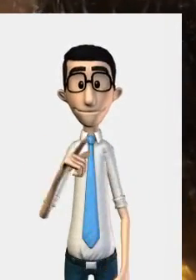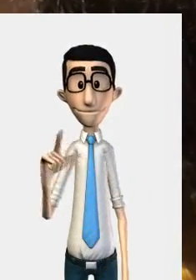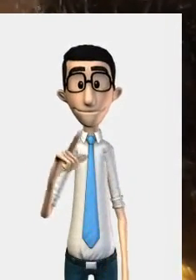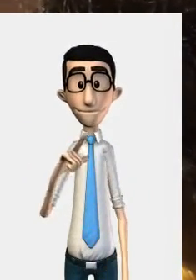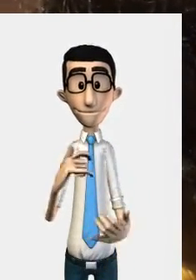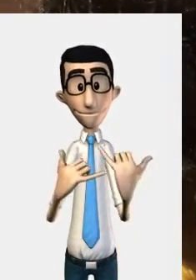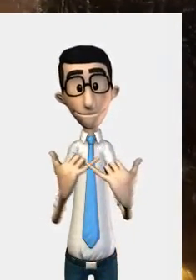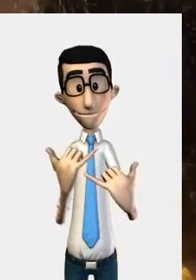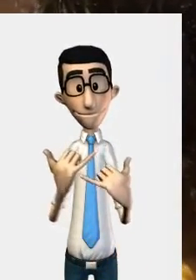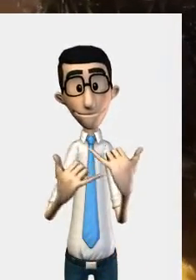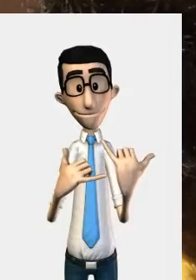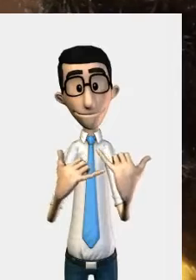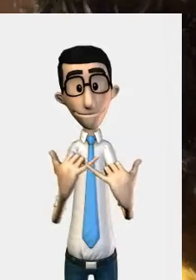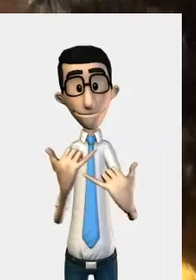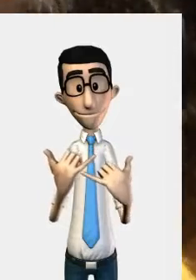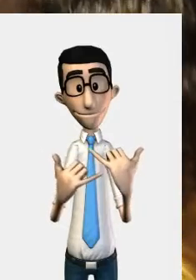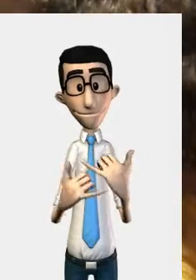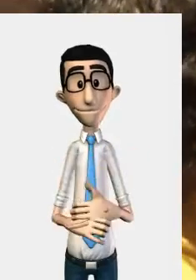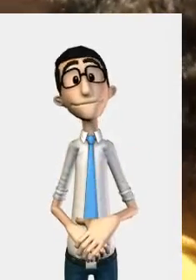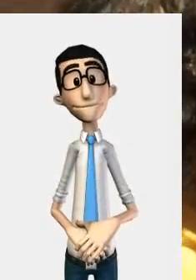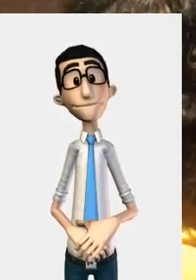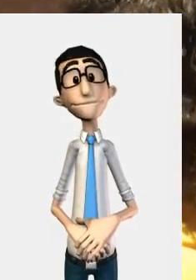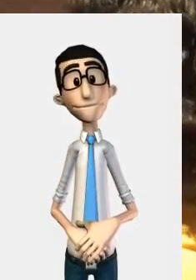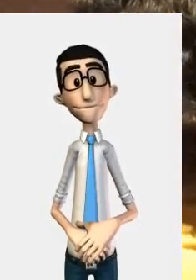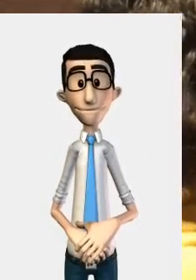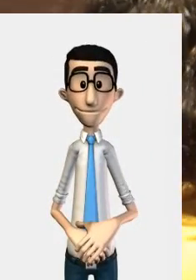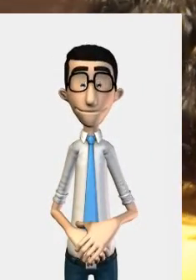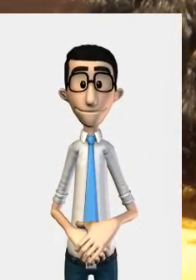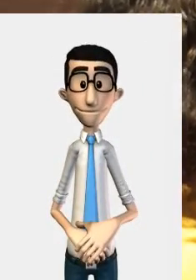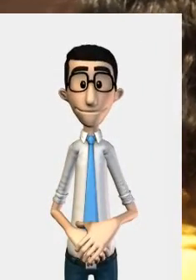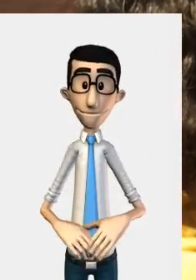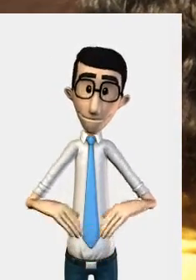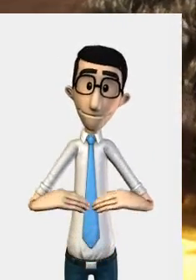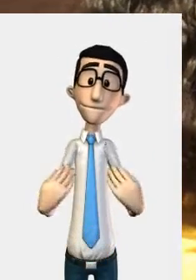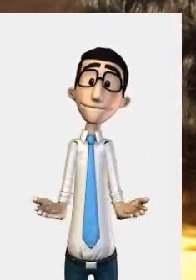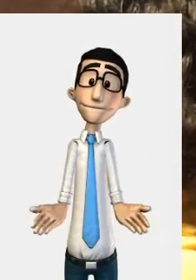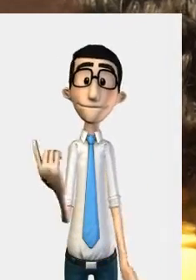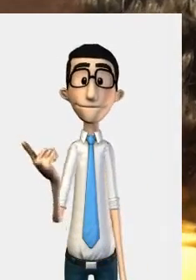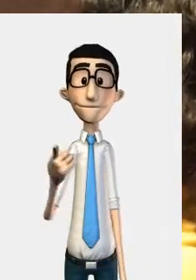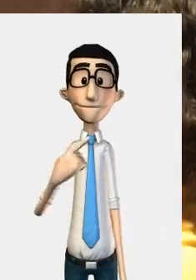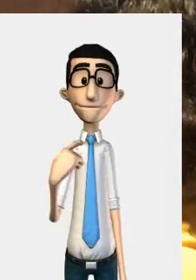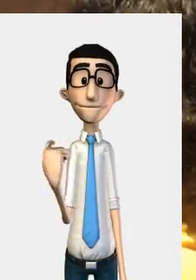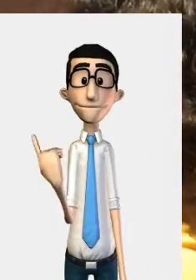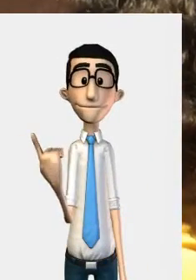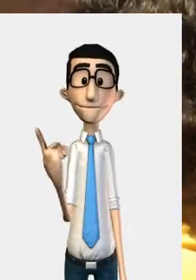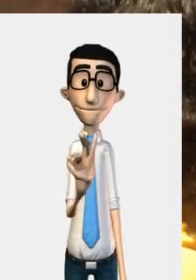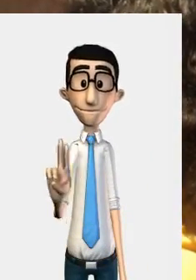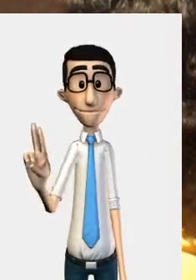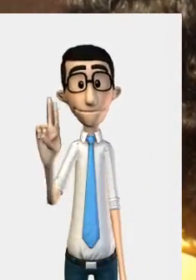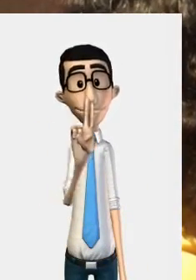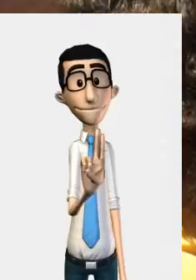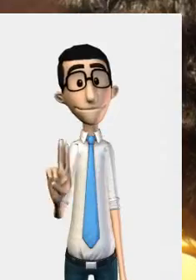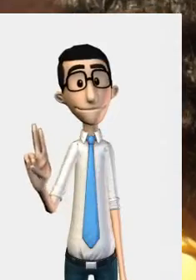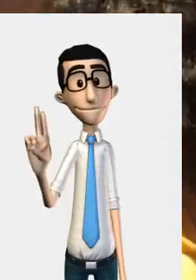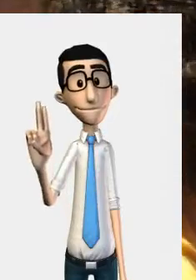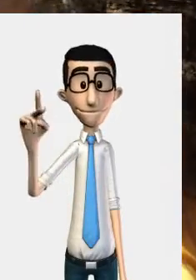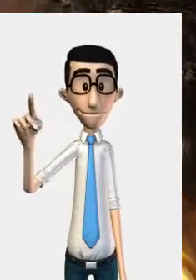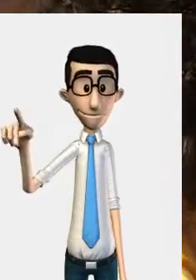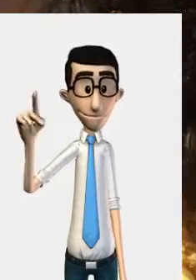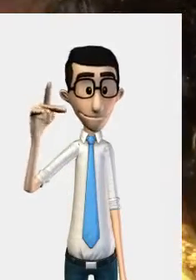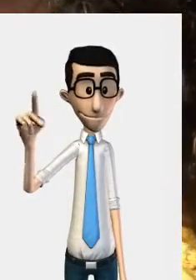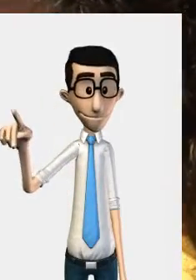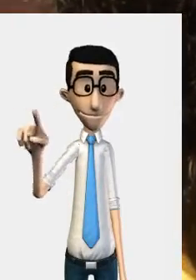gosto. Então, isso é visto com bons olhos, mas a gente tem que sempre tomar cuidado para os excessos e buscar desenvolver novas